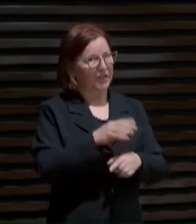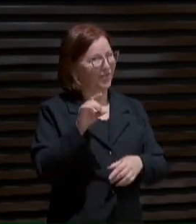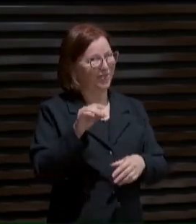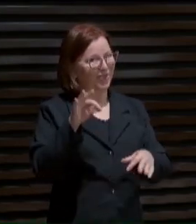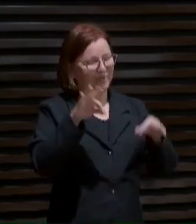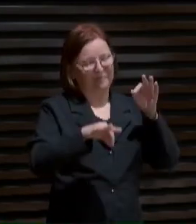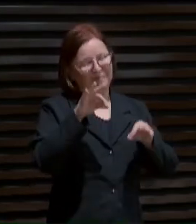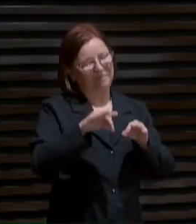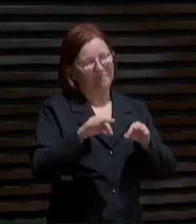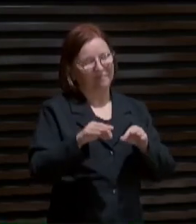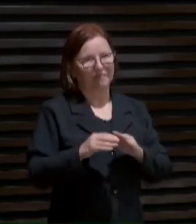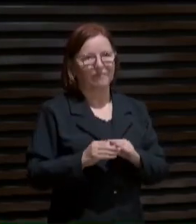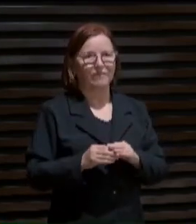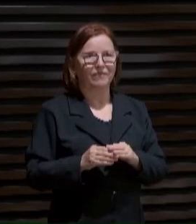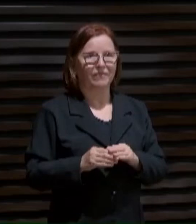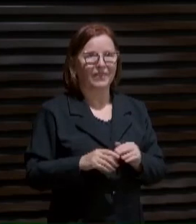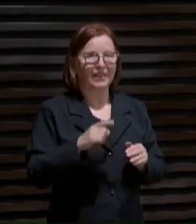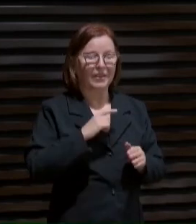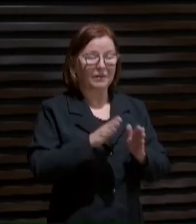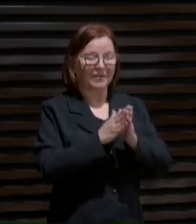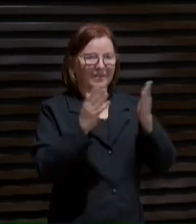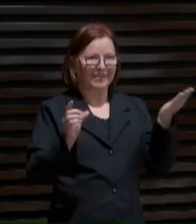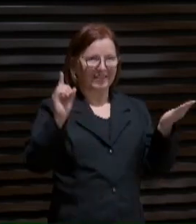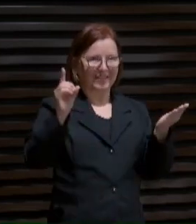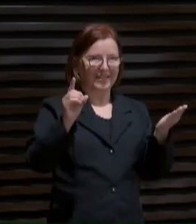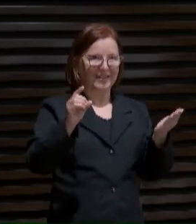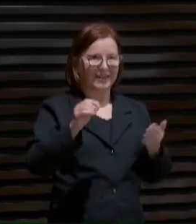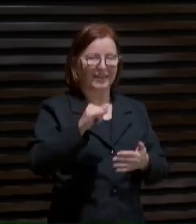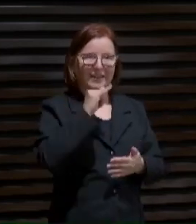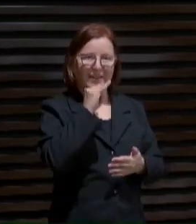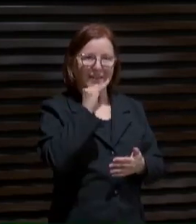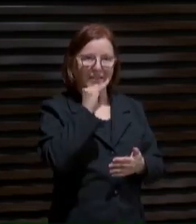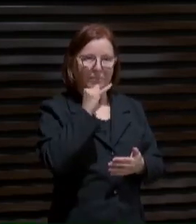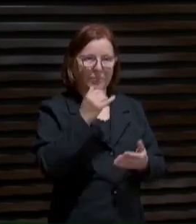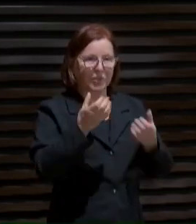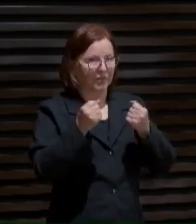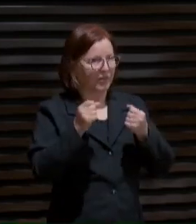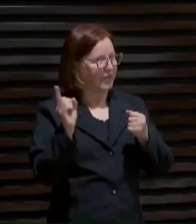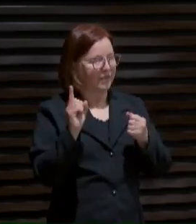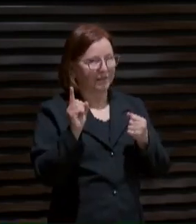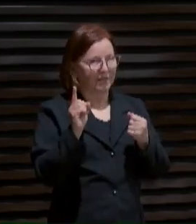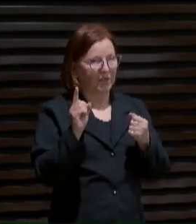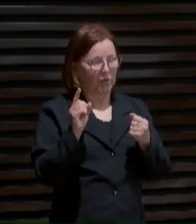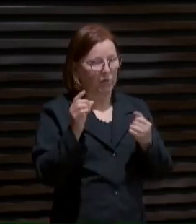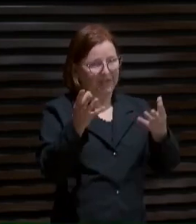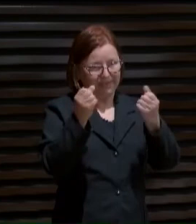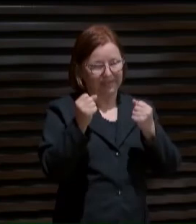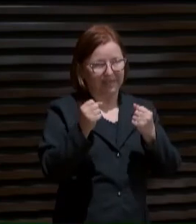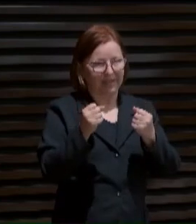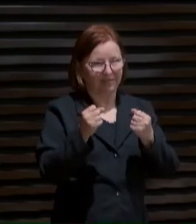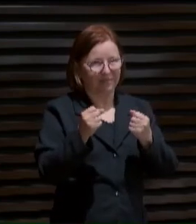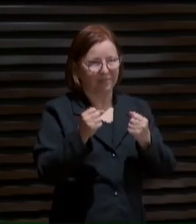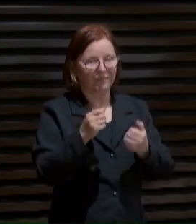escrituras vários exemplos de adoração inaceitável caírem por exemplo nadabe e abiú